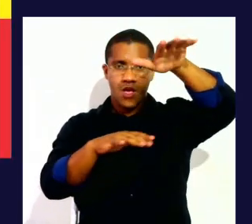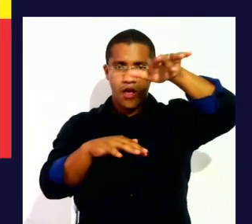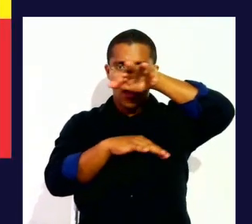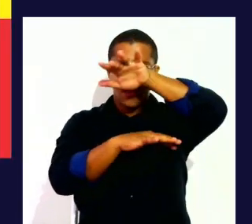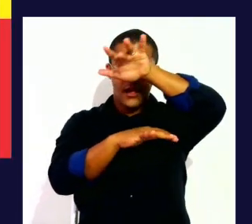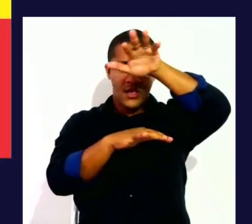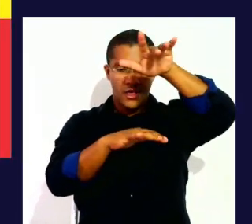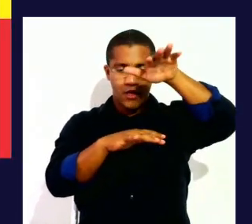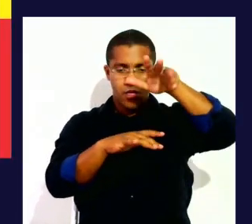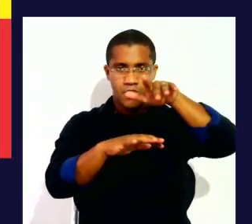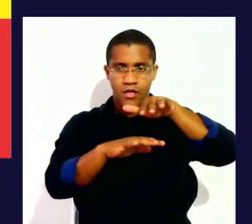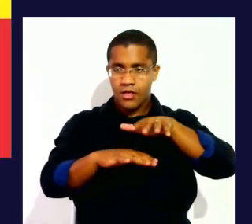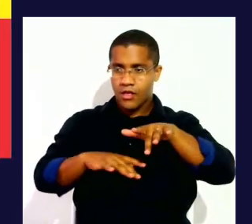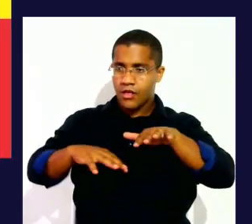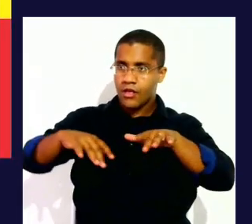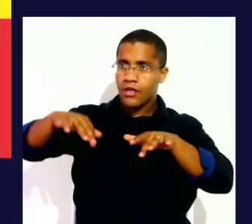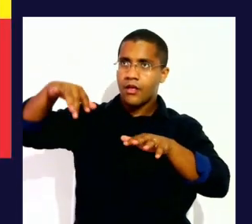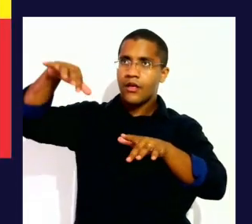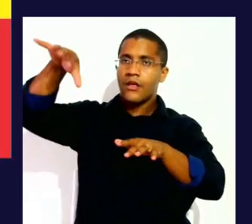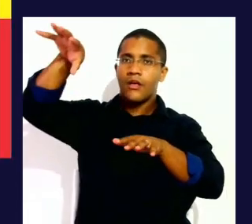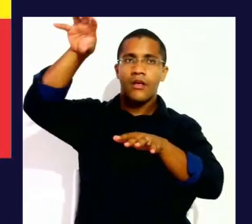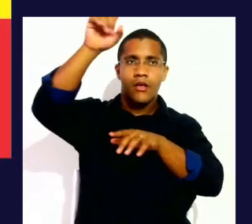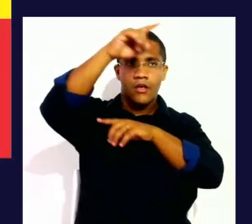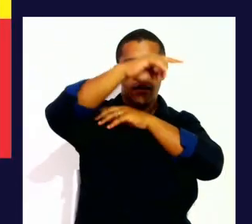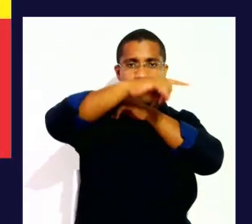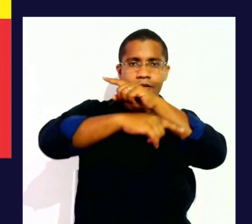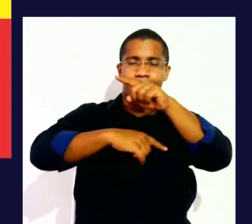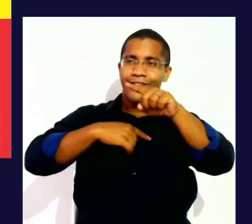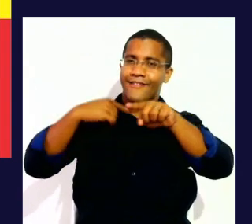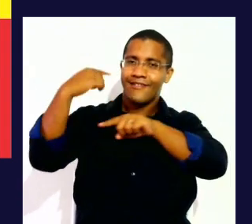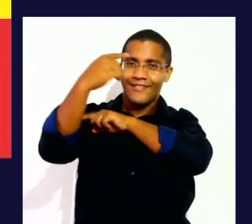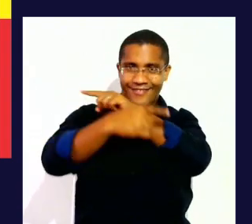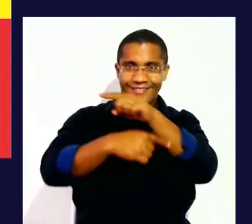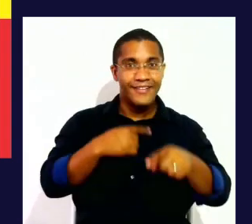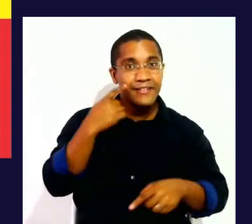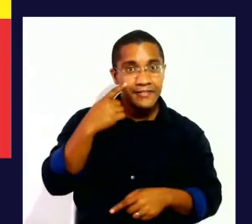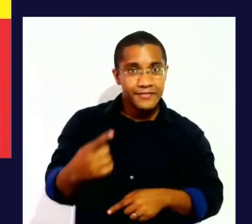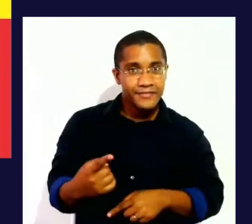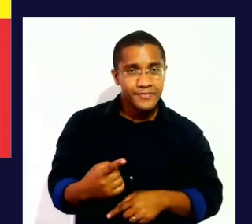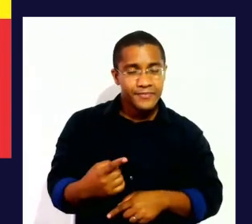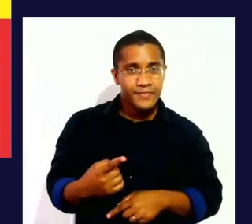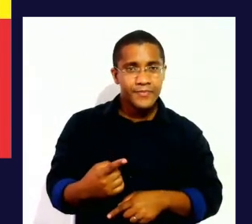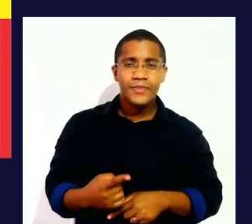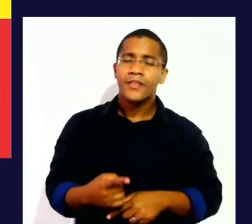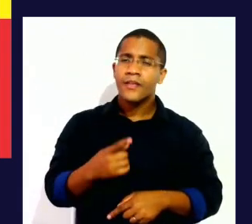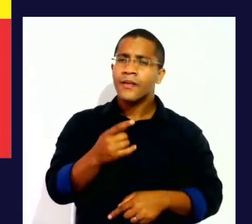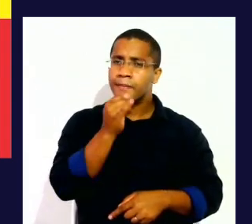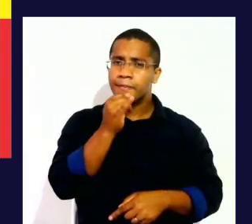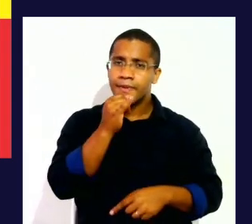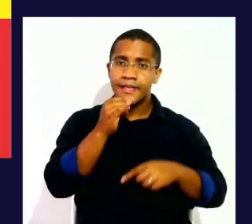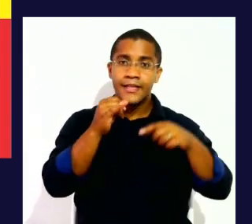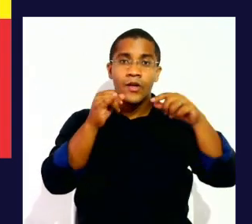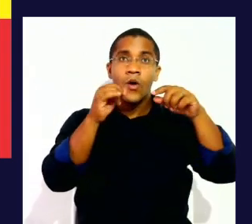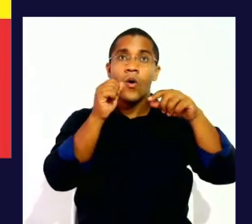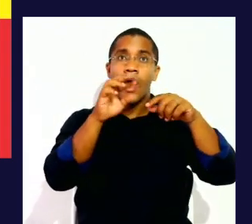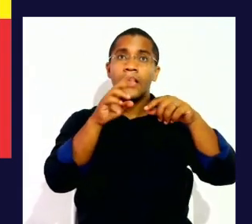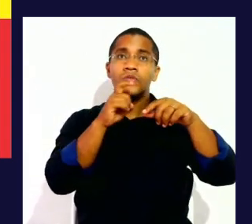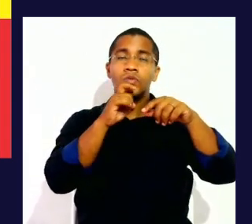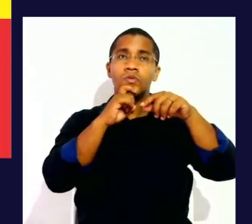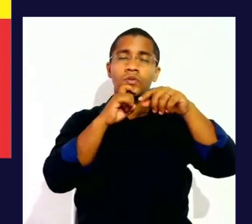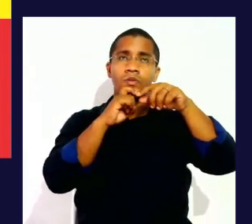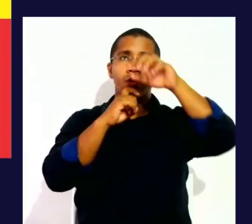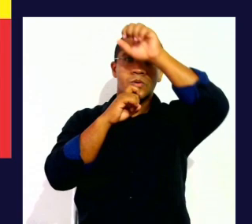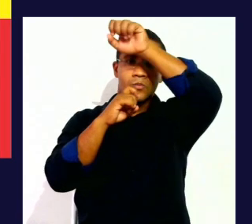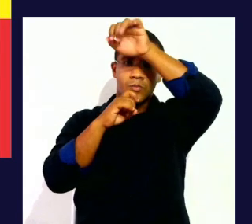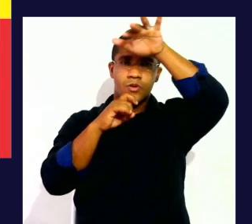Quando o ar-condicionado ele está posicionado em cima, o ar frio, ou seja, o ar que o